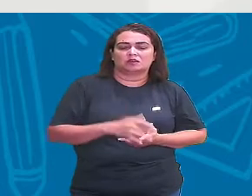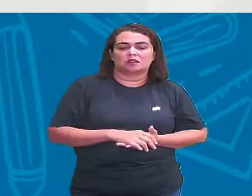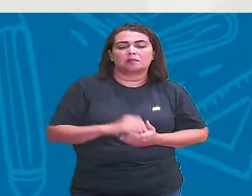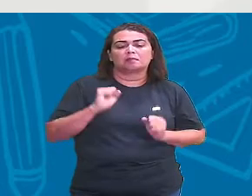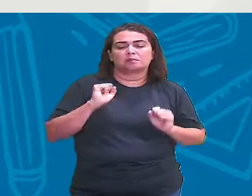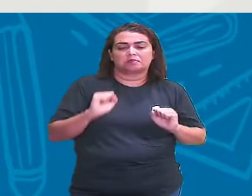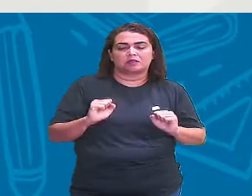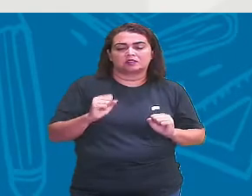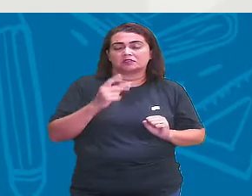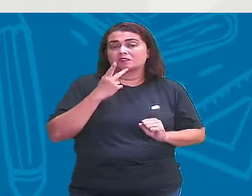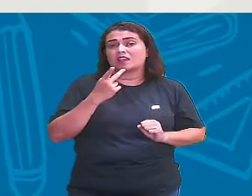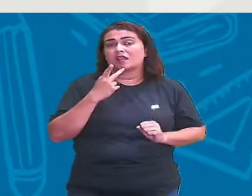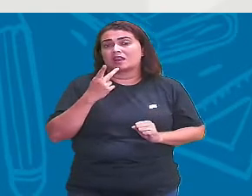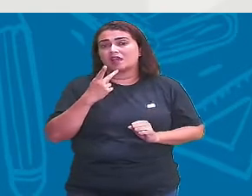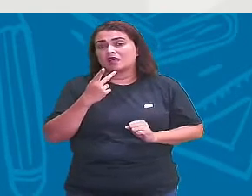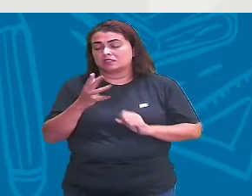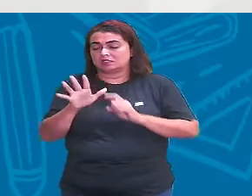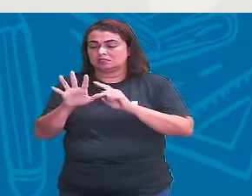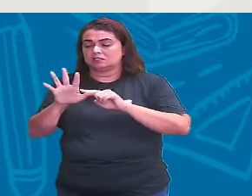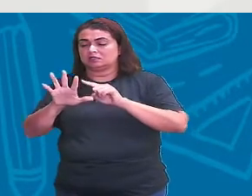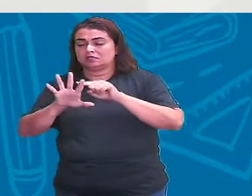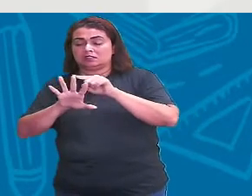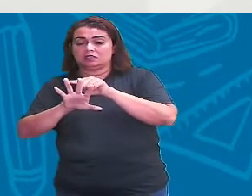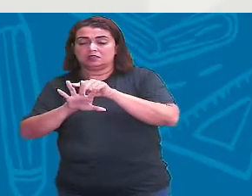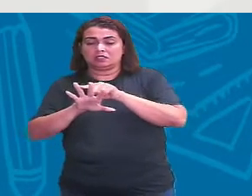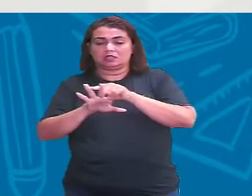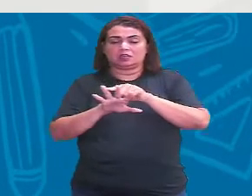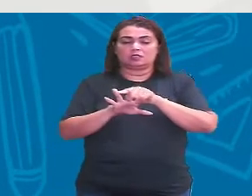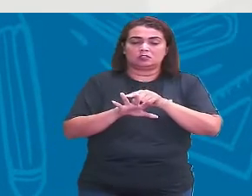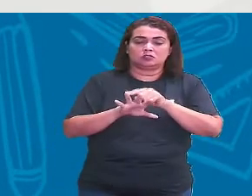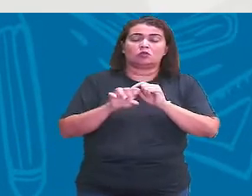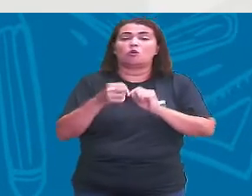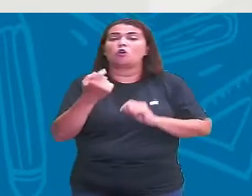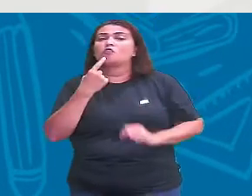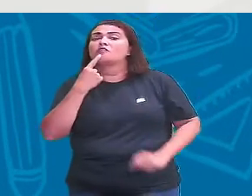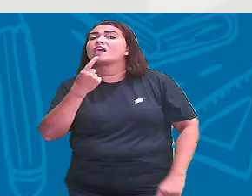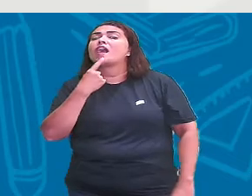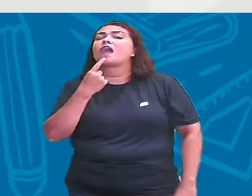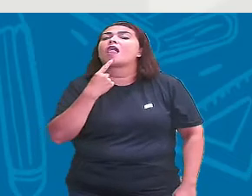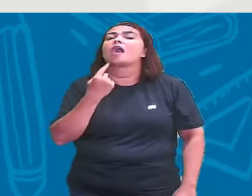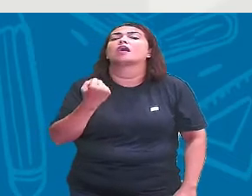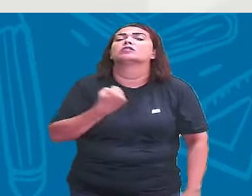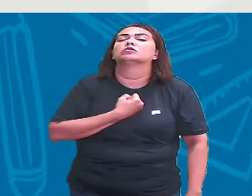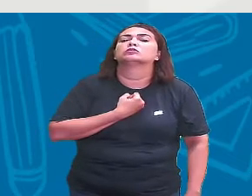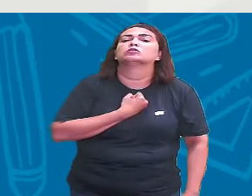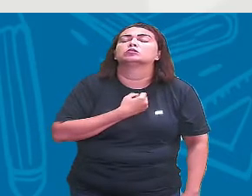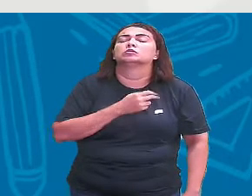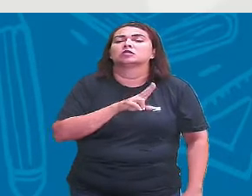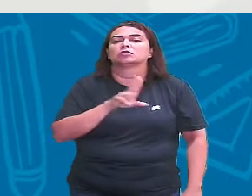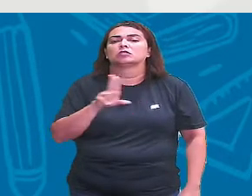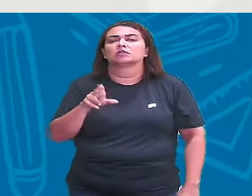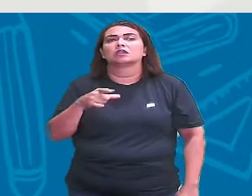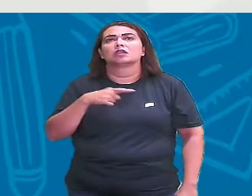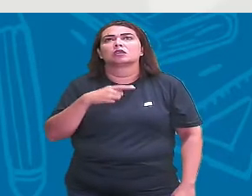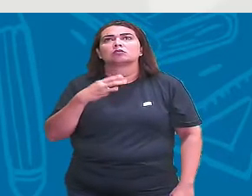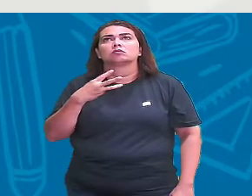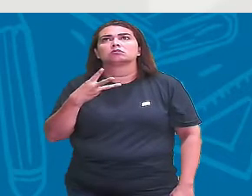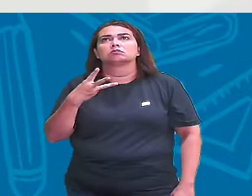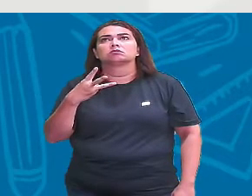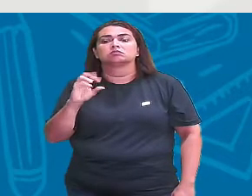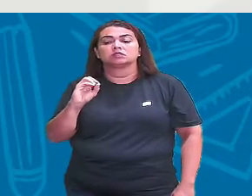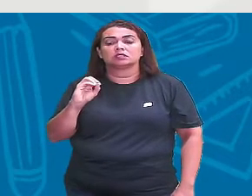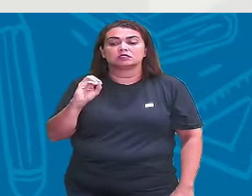pode dizer a idade nos dedos, você pode dizer o número da sua idade. Ah, eu tenho 30